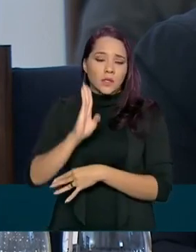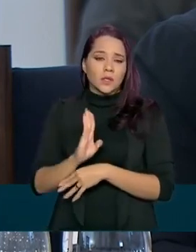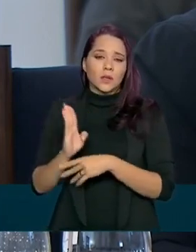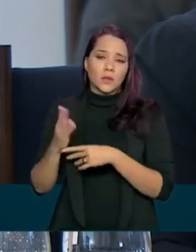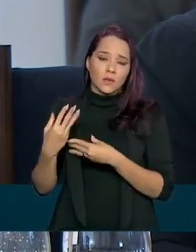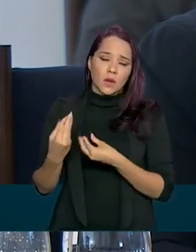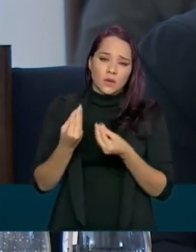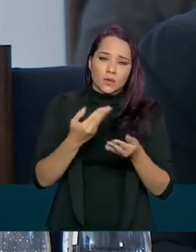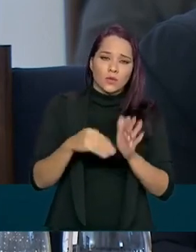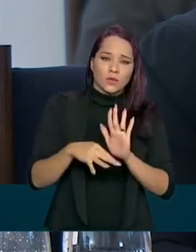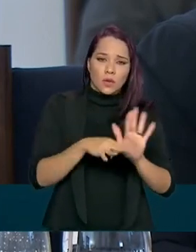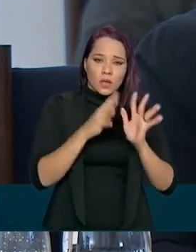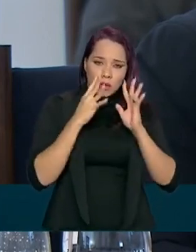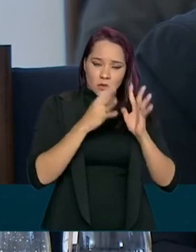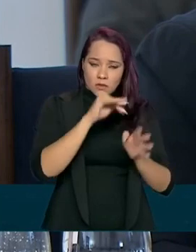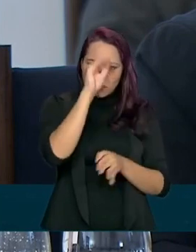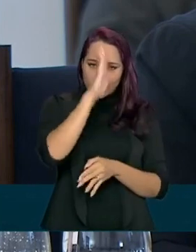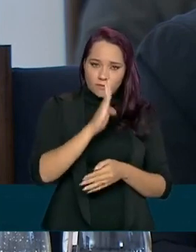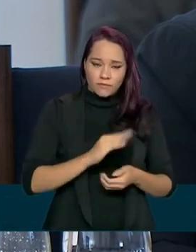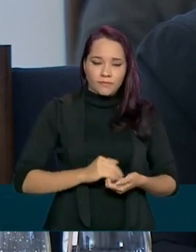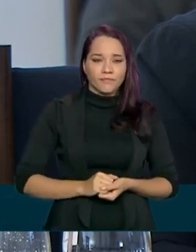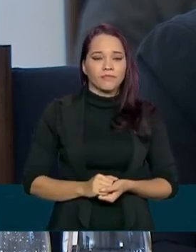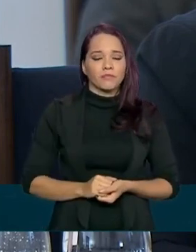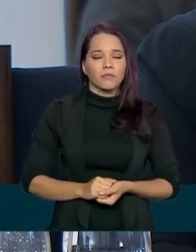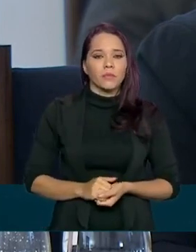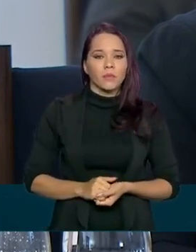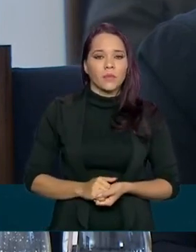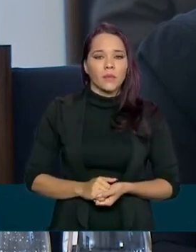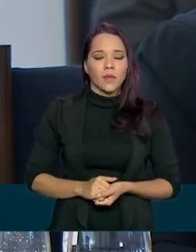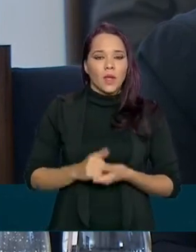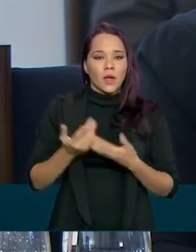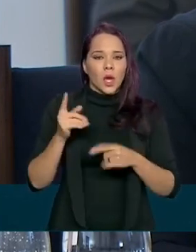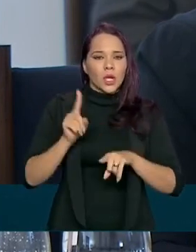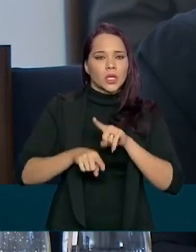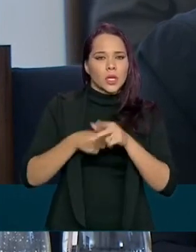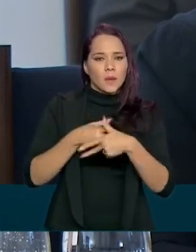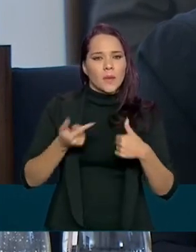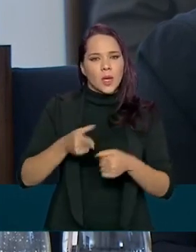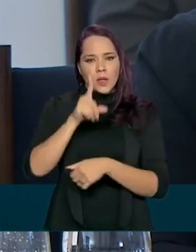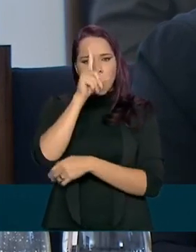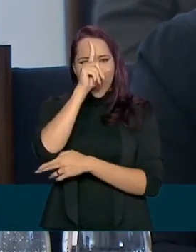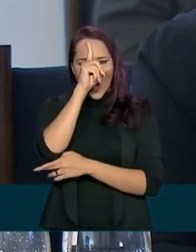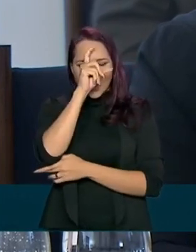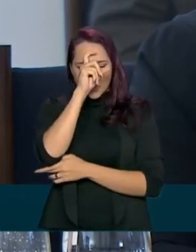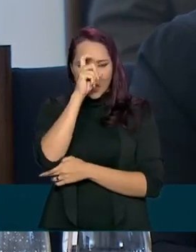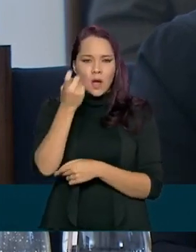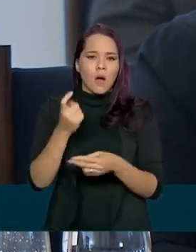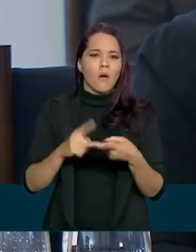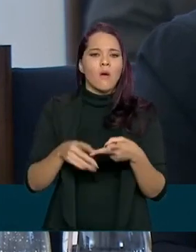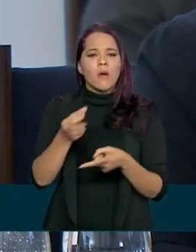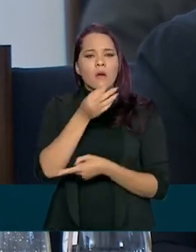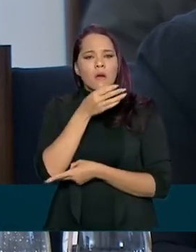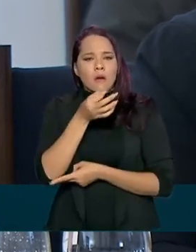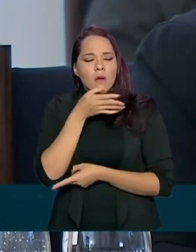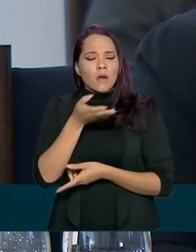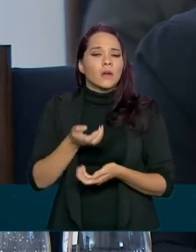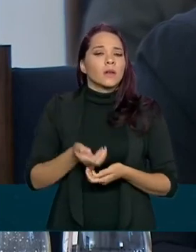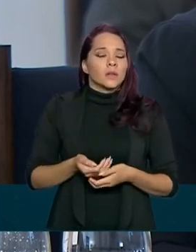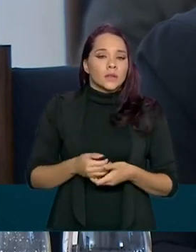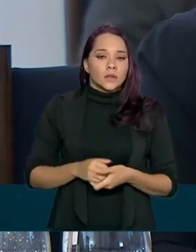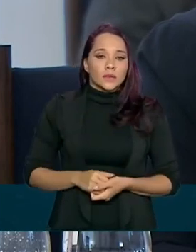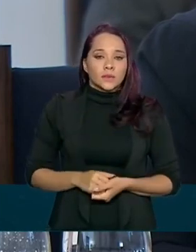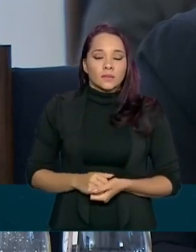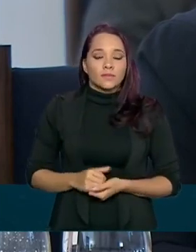aos brasileiros na dimensão de equipamento hospitalar de medicamentos